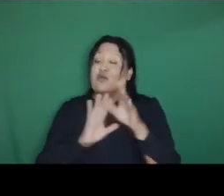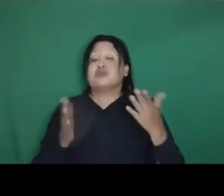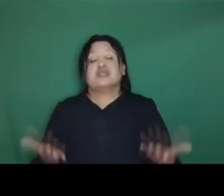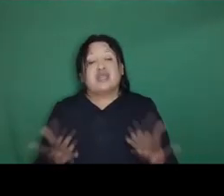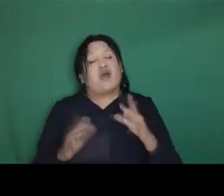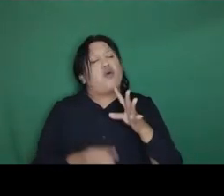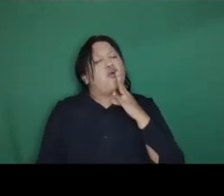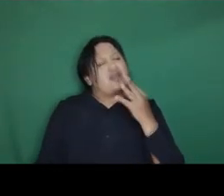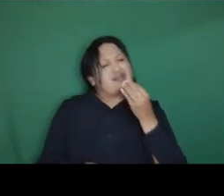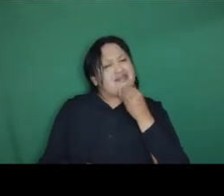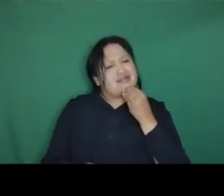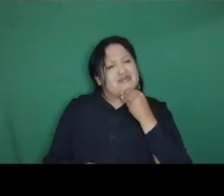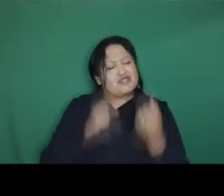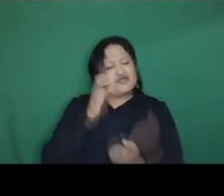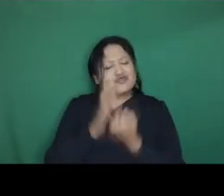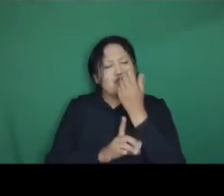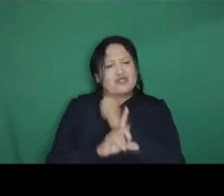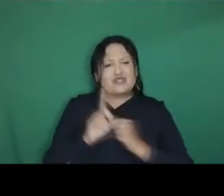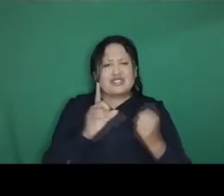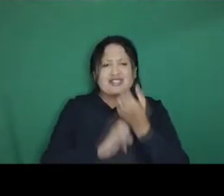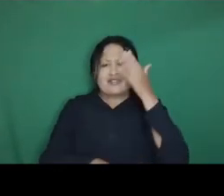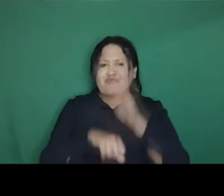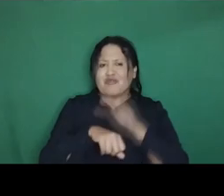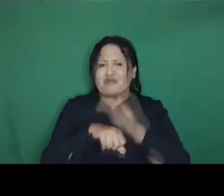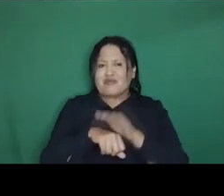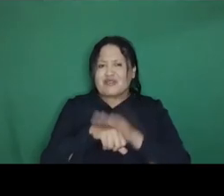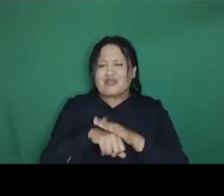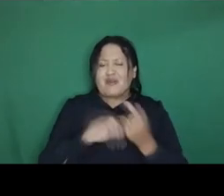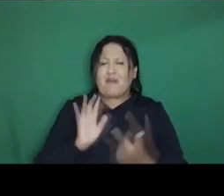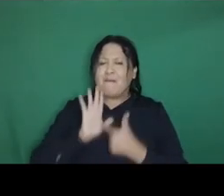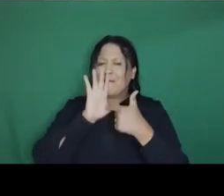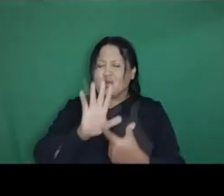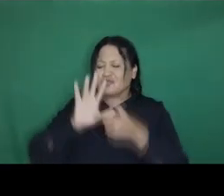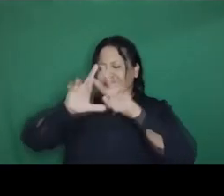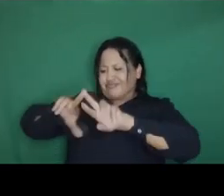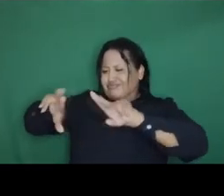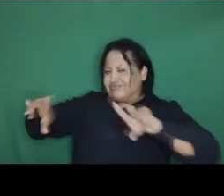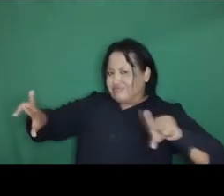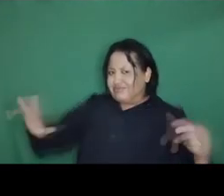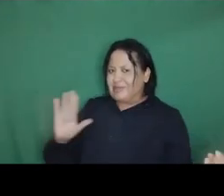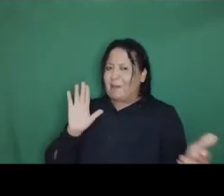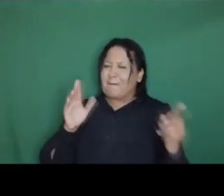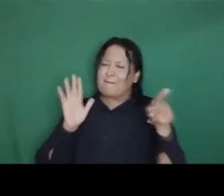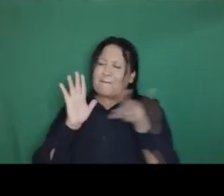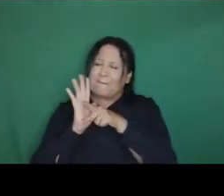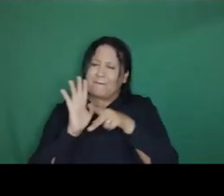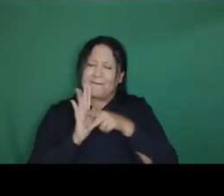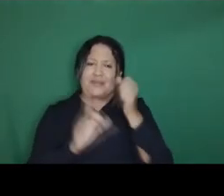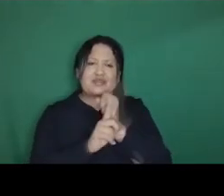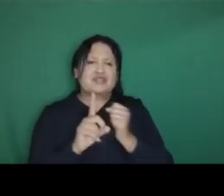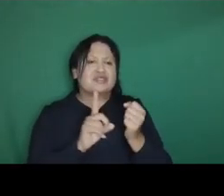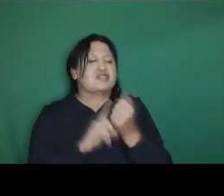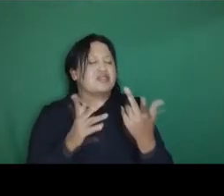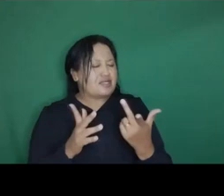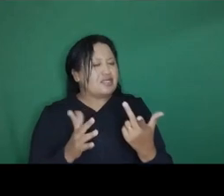sociedades contemporâneas adquire formas tão diversas contra as próprias sociedades a respeito disso o texto revela a importância